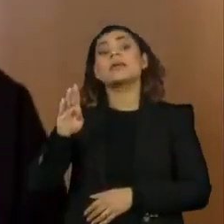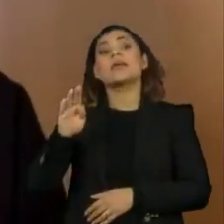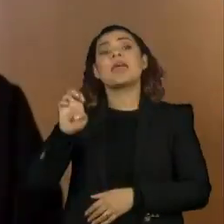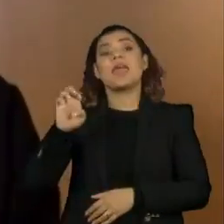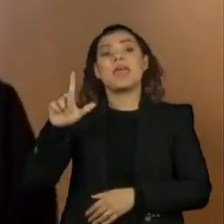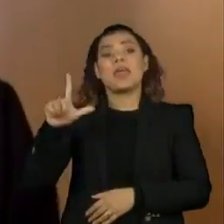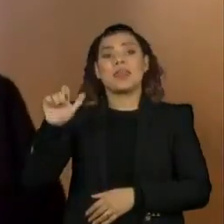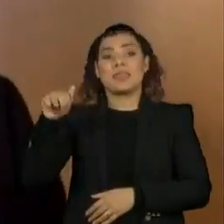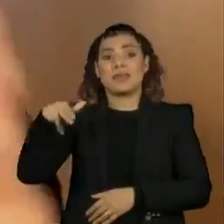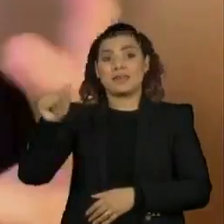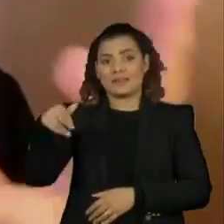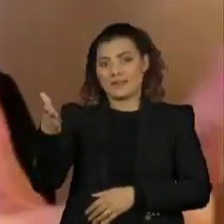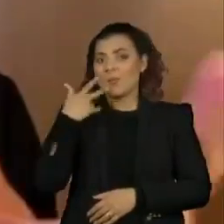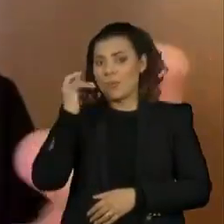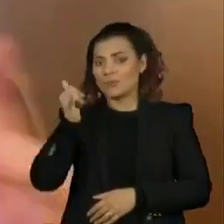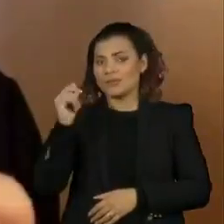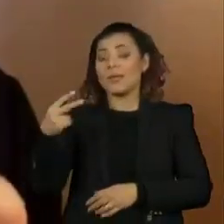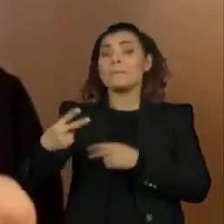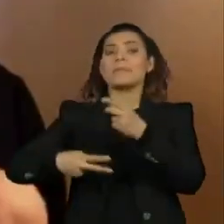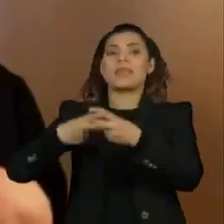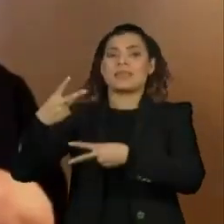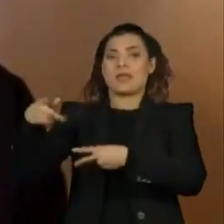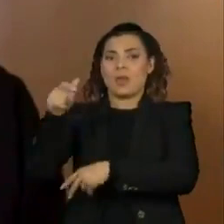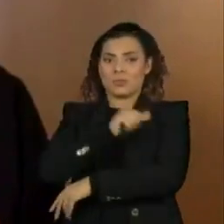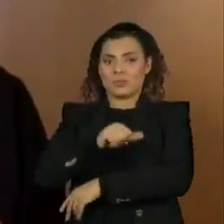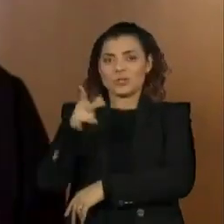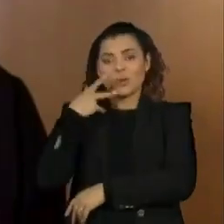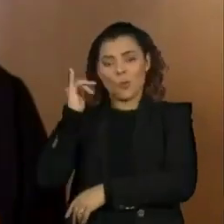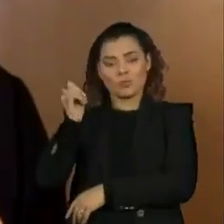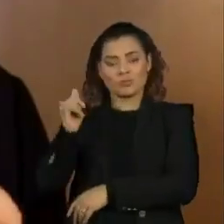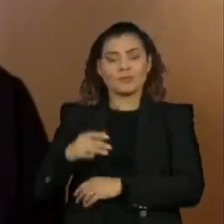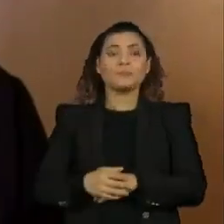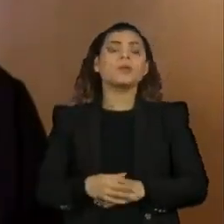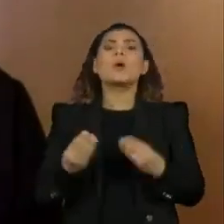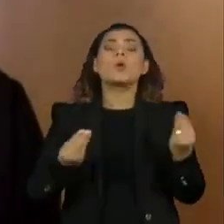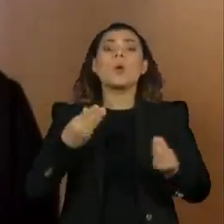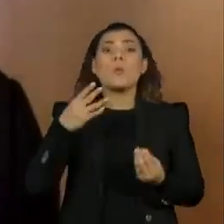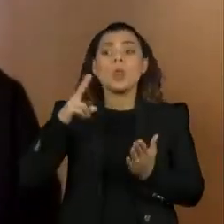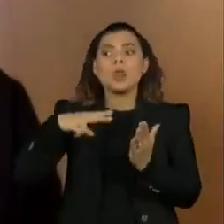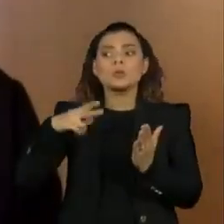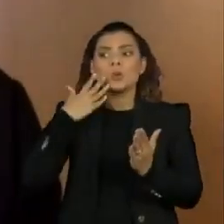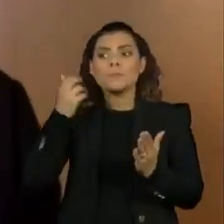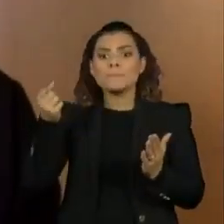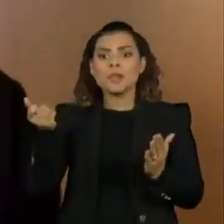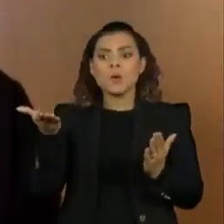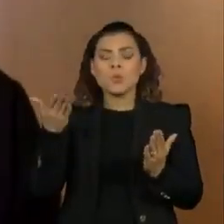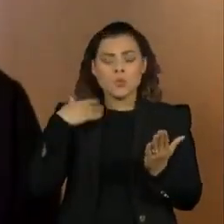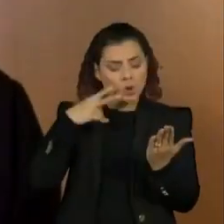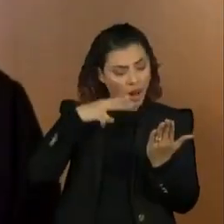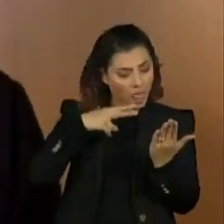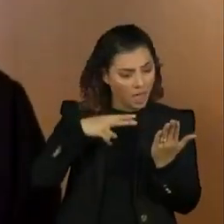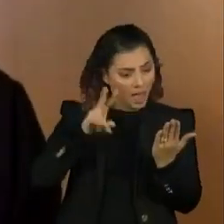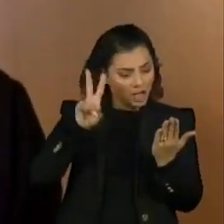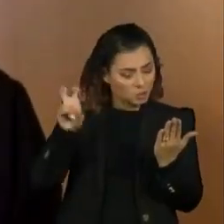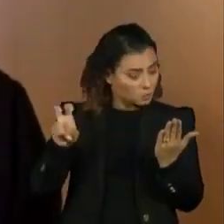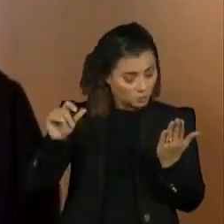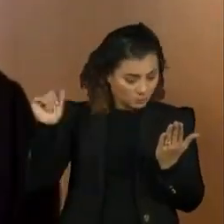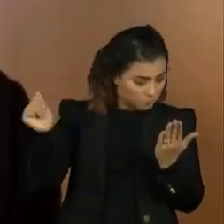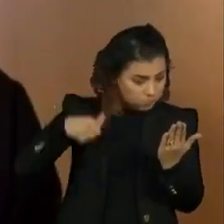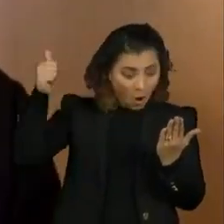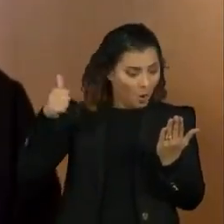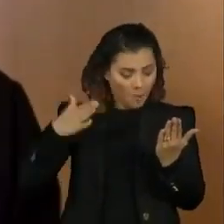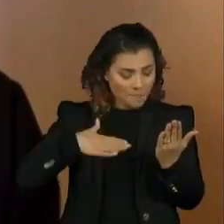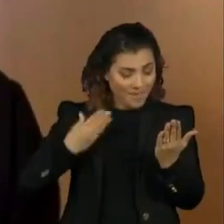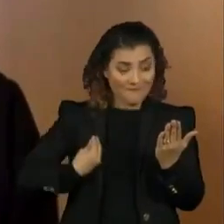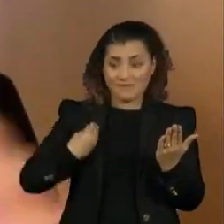Janeiro de 2019, eu tinha vários medos, né? Como é que os leitores brancos iam receber uma mudança de assunto tão drástica